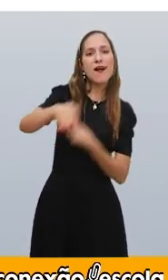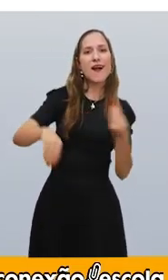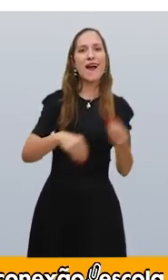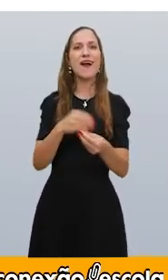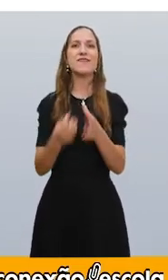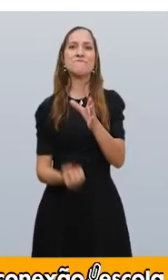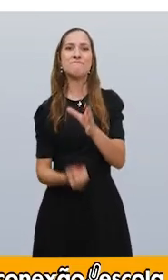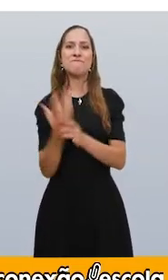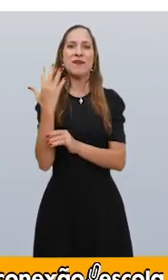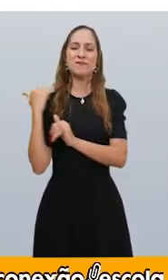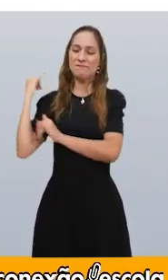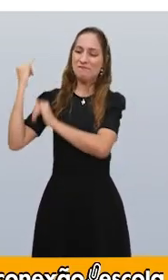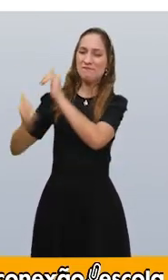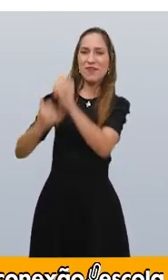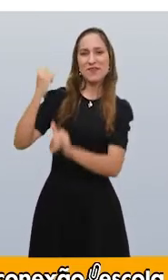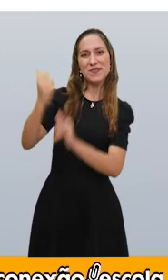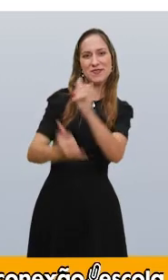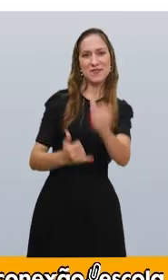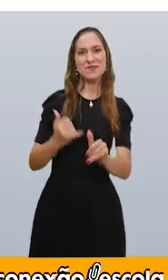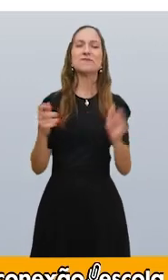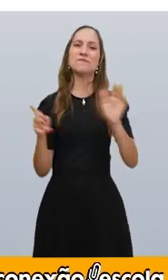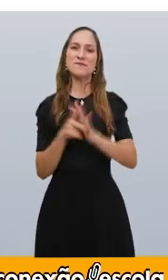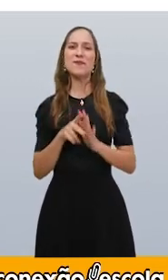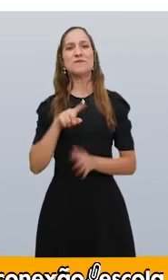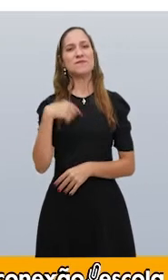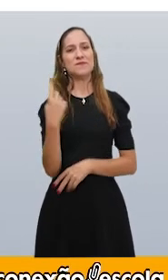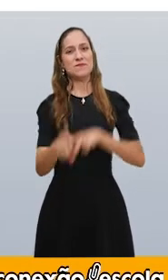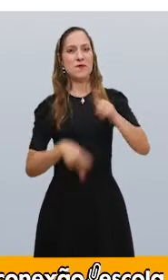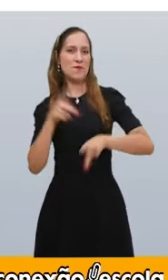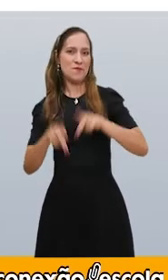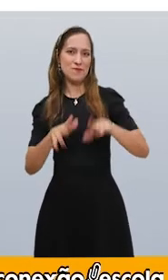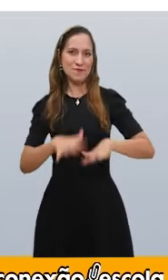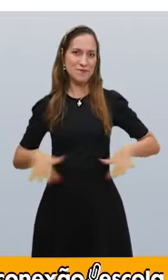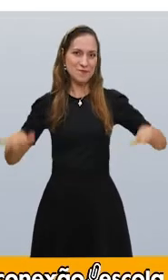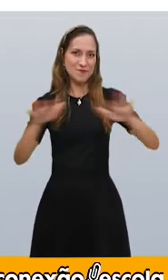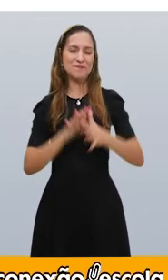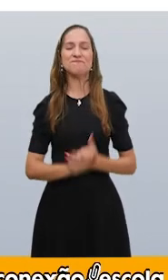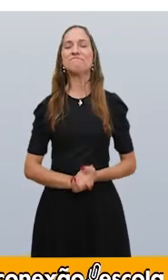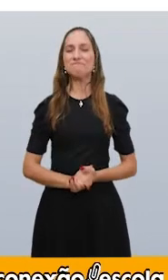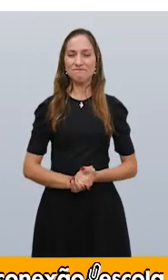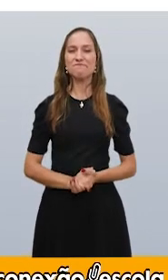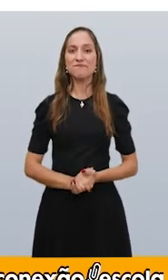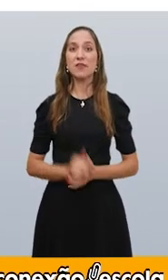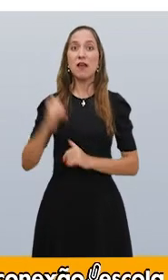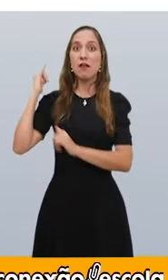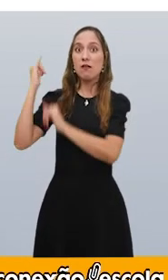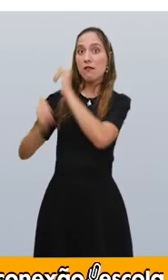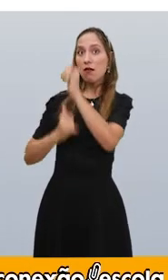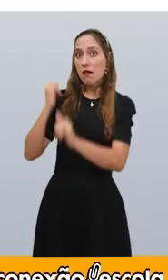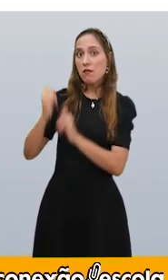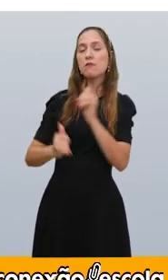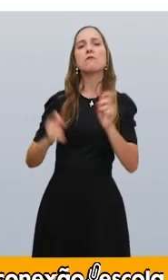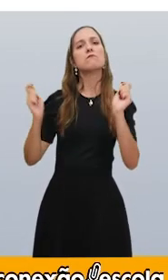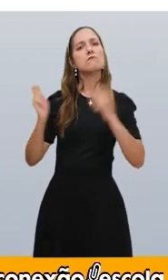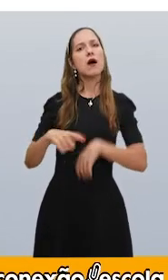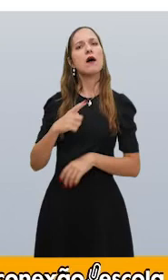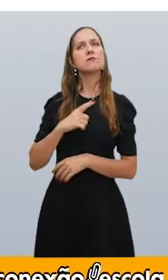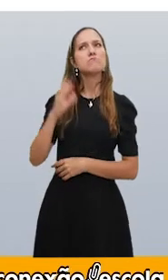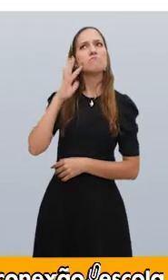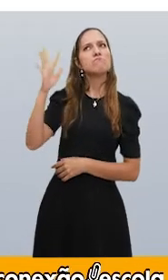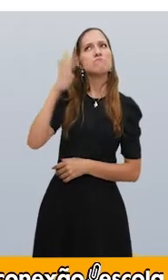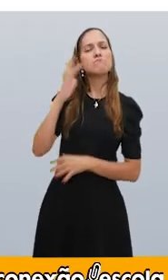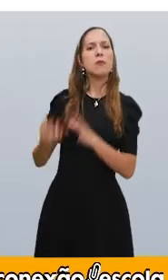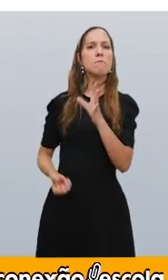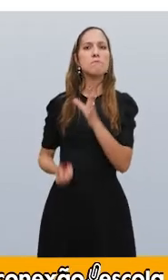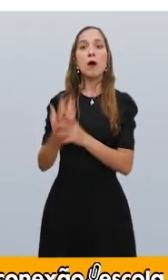da imaginação aventuresca humana. As lendas são produções que nascem da